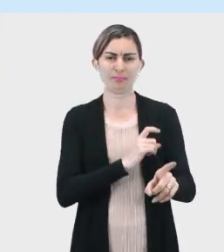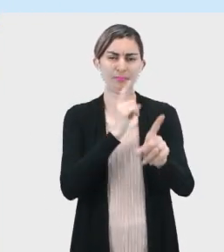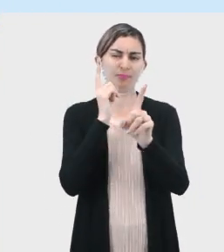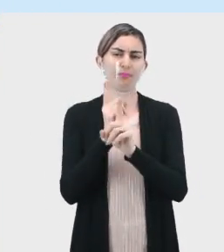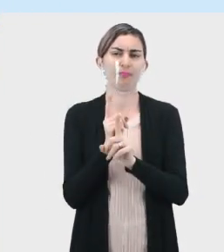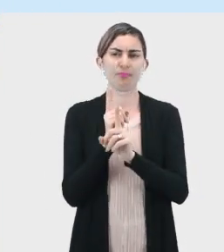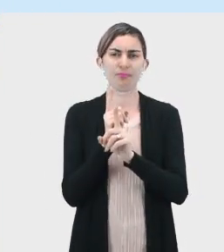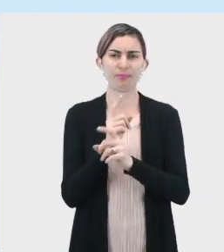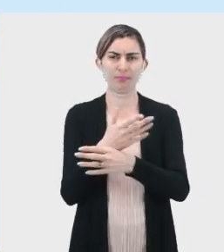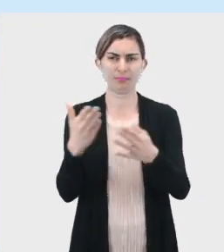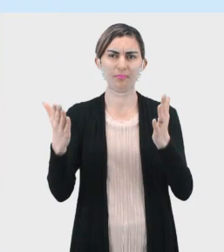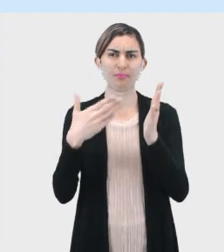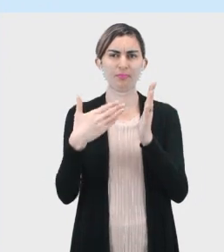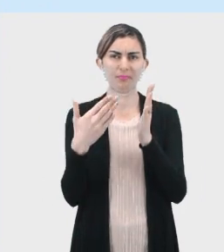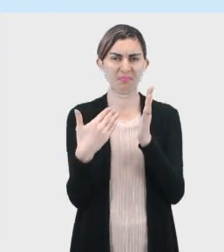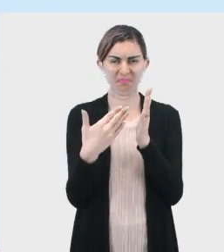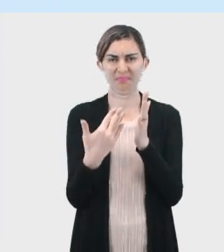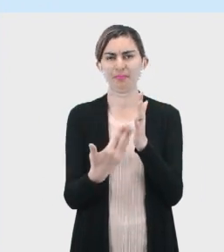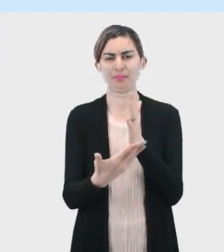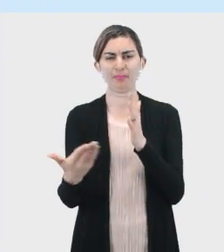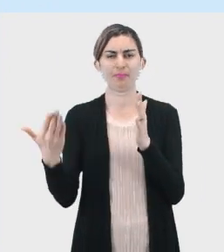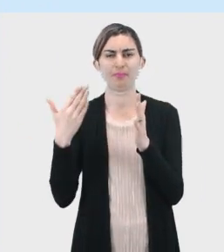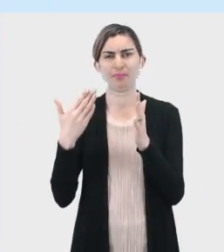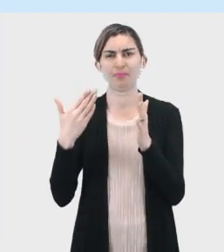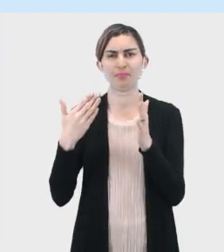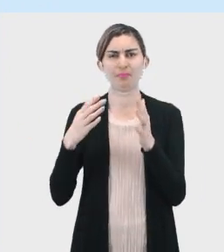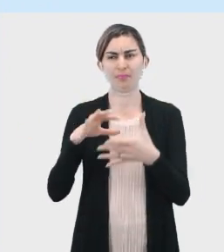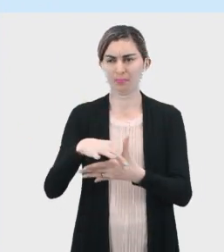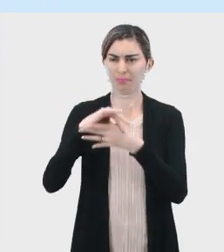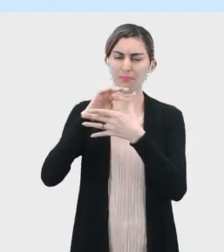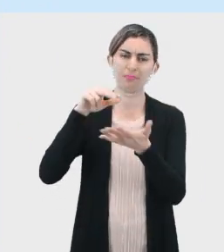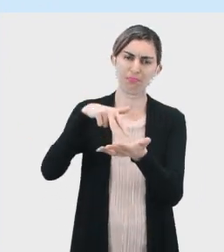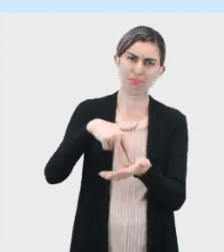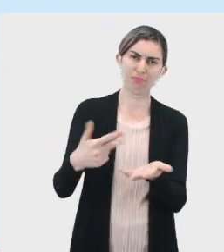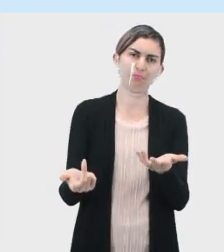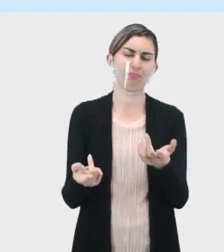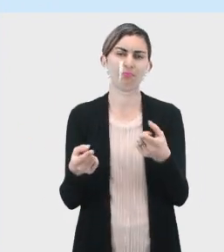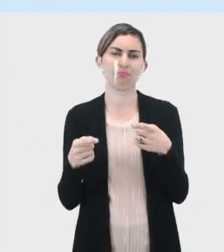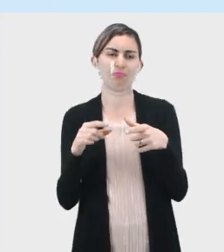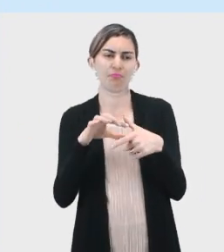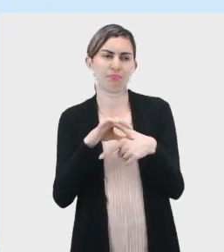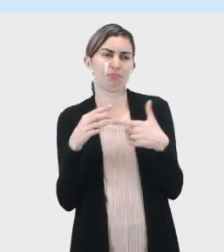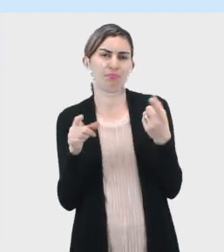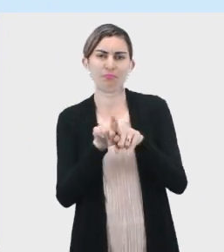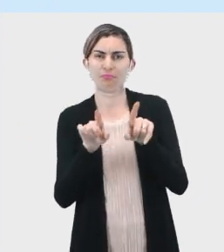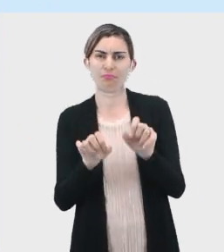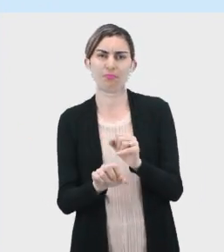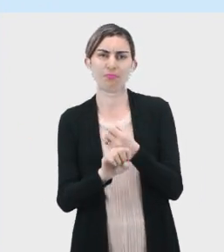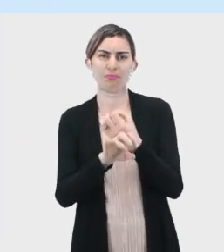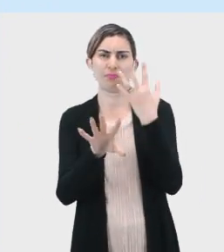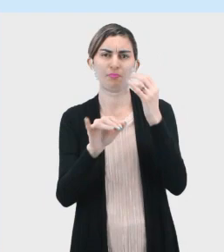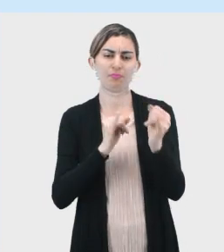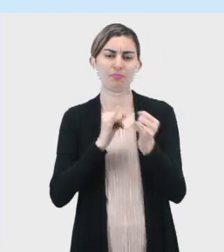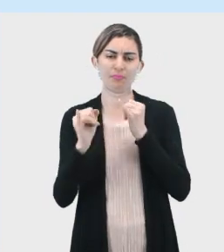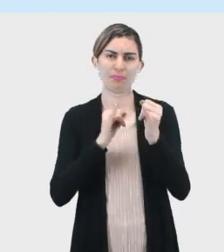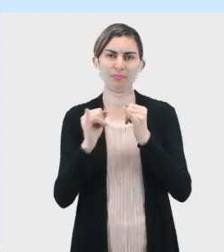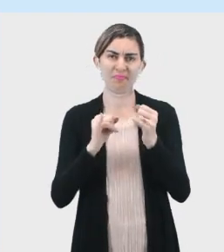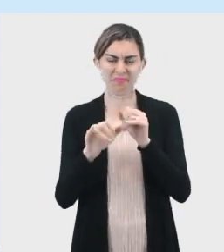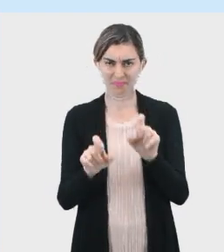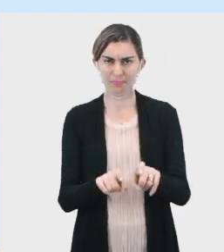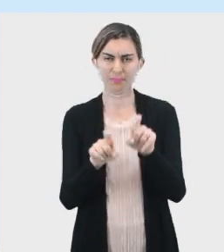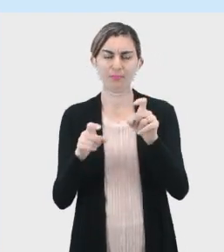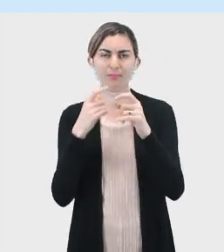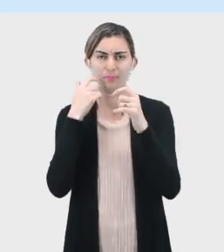gente pode encontrar nas livrarias, sejam elas físicas ou sejam elas também